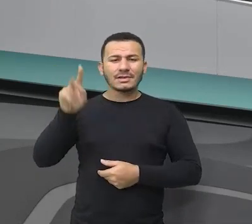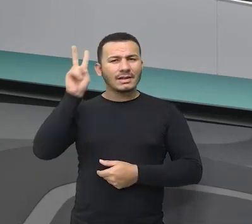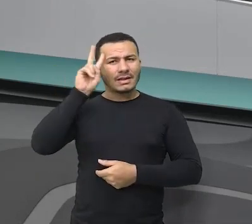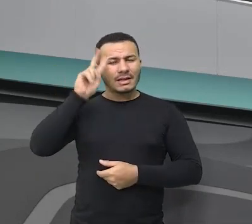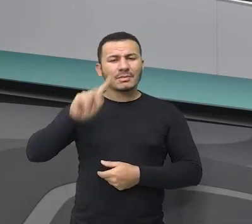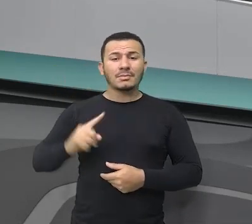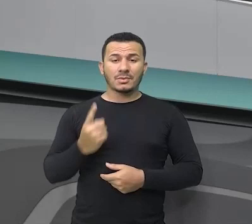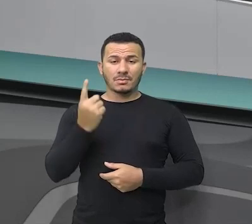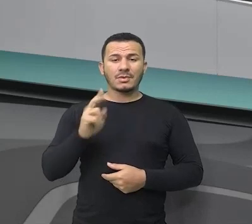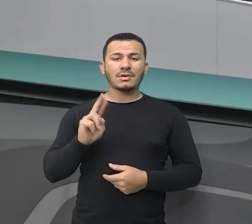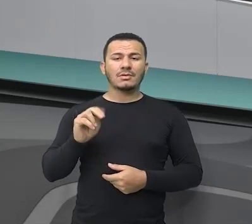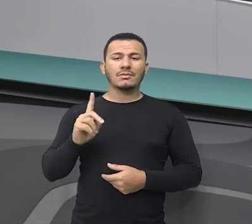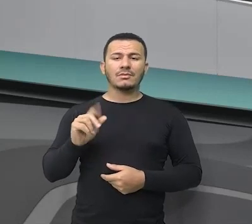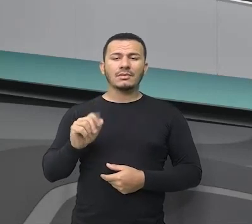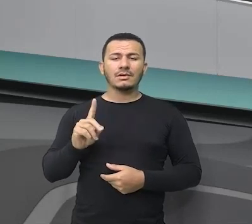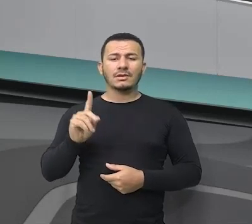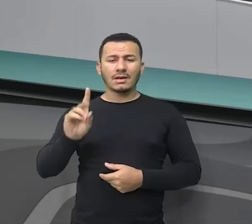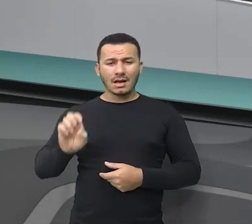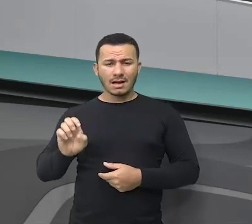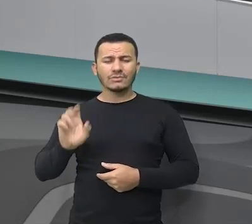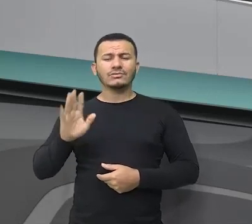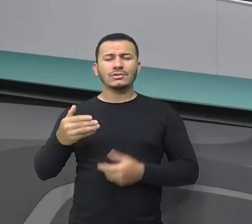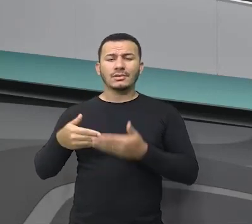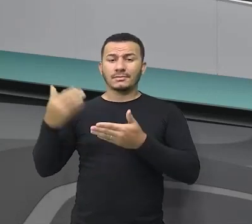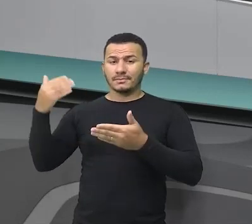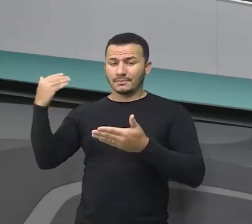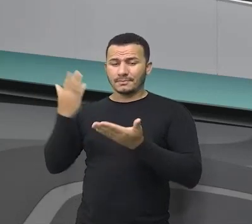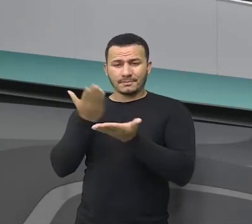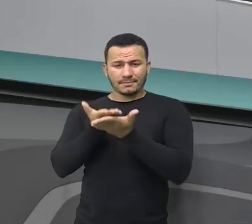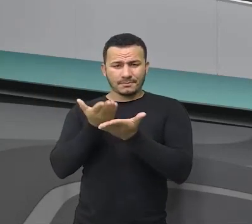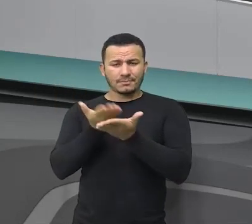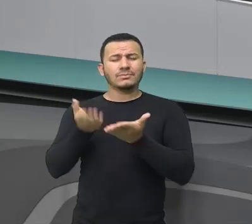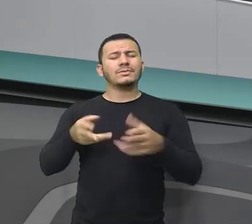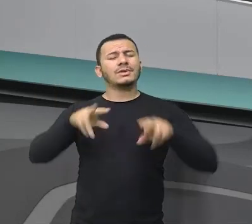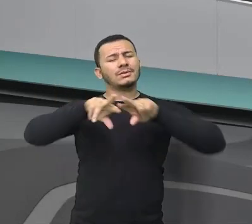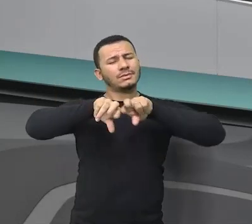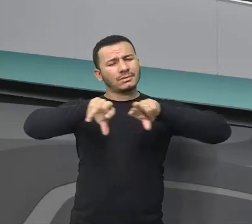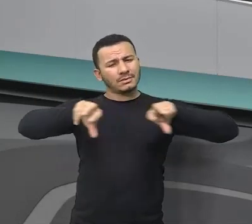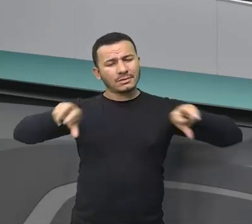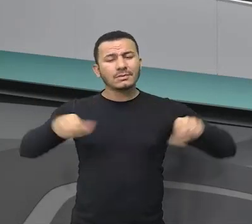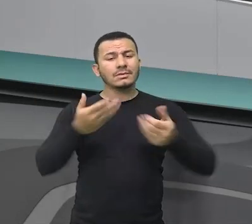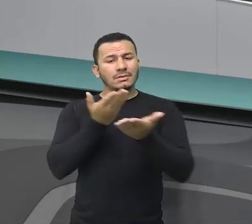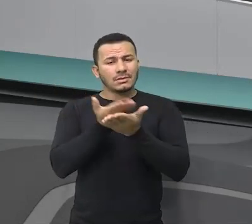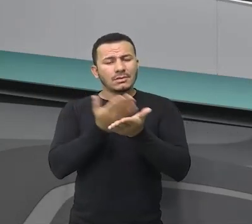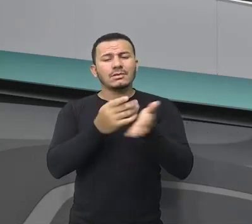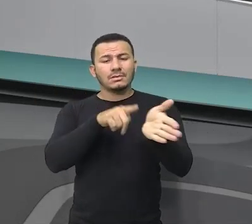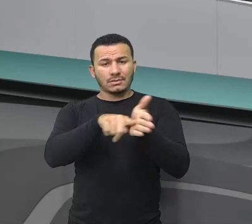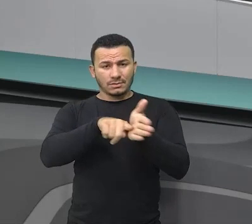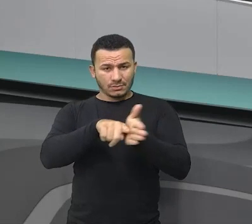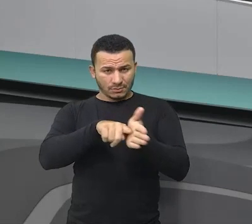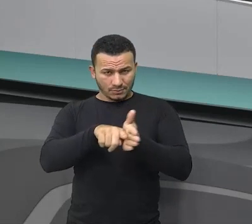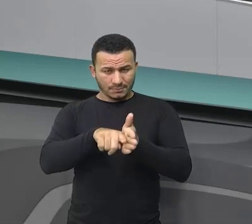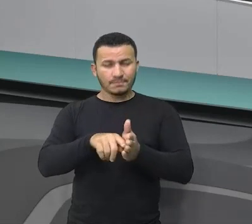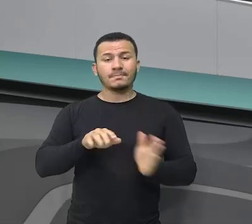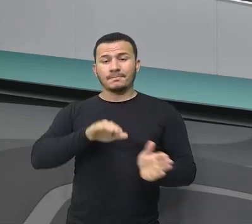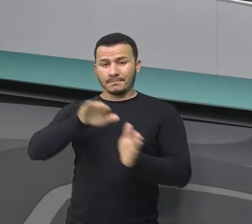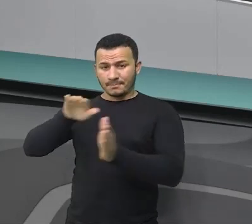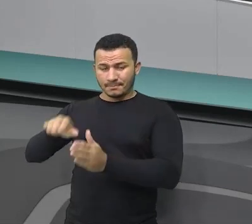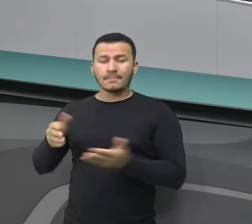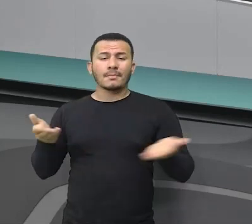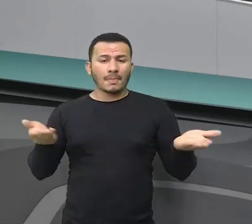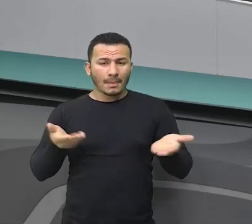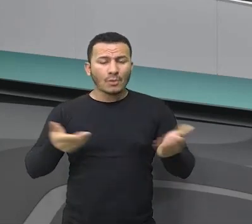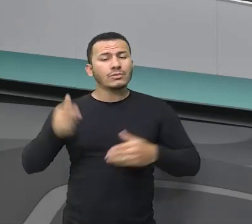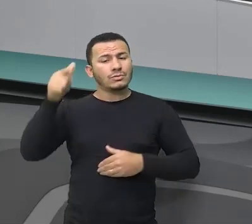primeira unidade. Naquela aula, nós exploramos esse texto com um foco. Nesta aula aqui, nós vamos trabalhar com esse